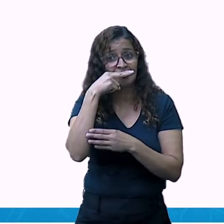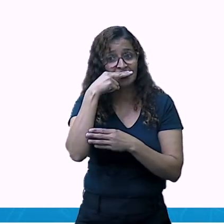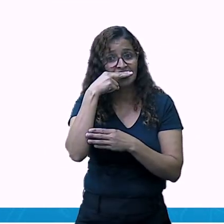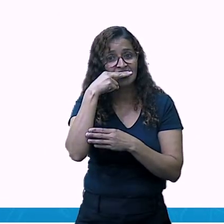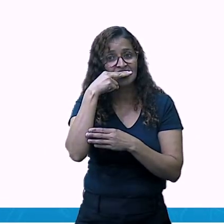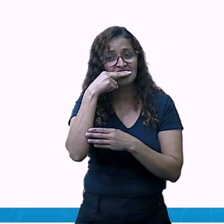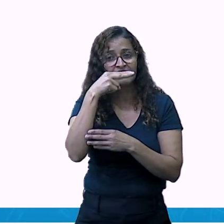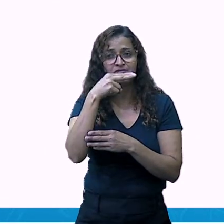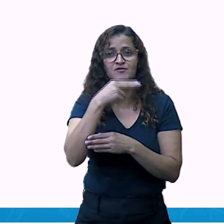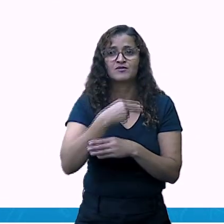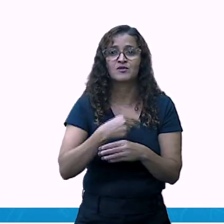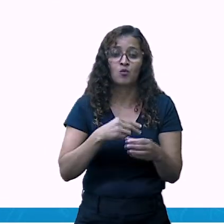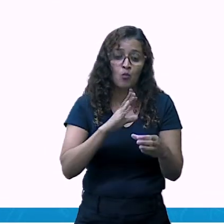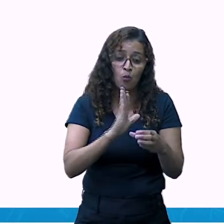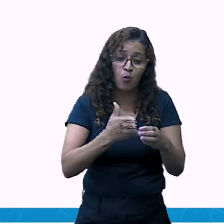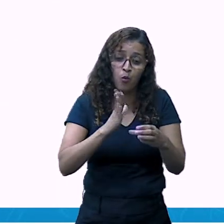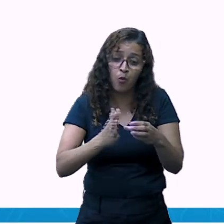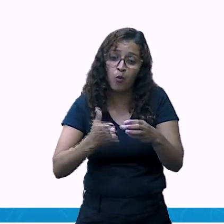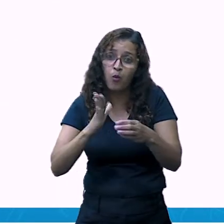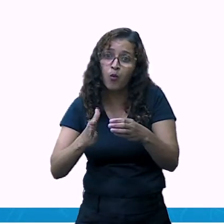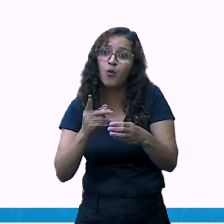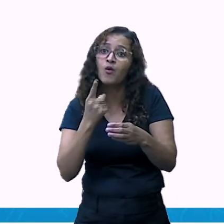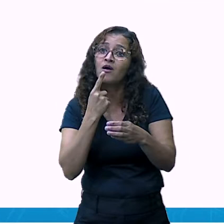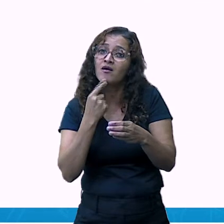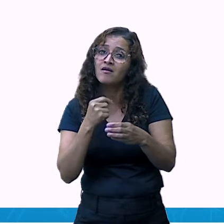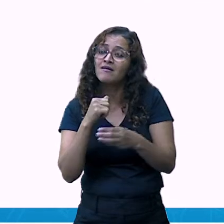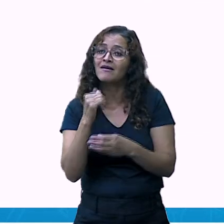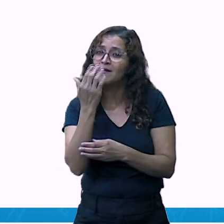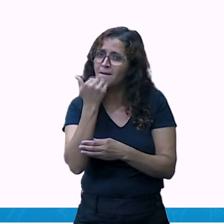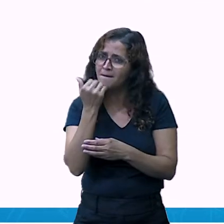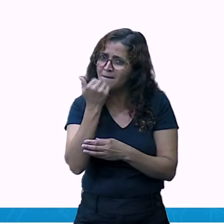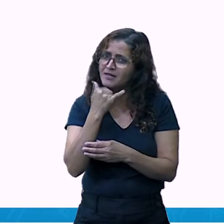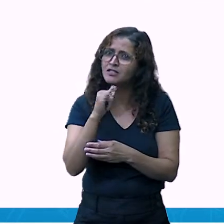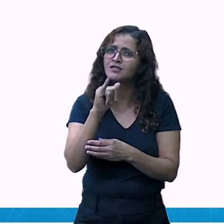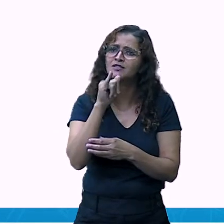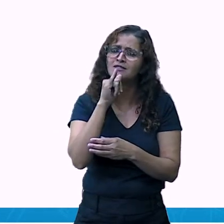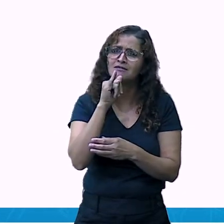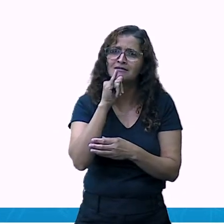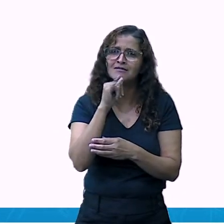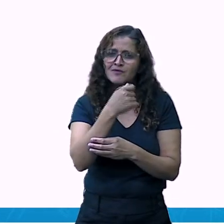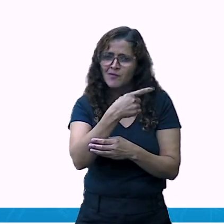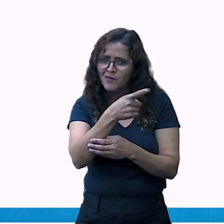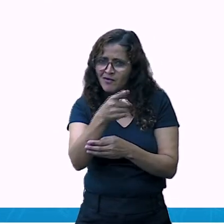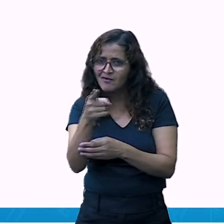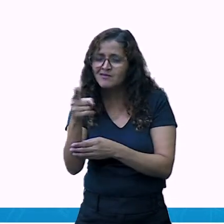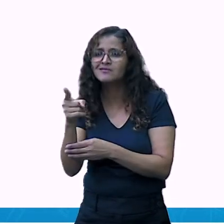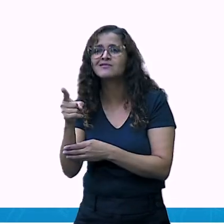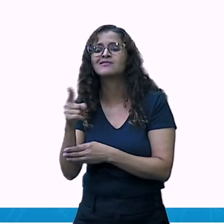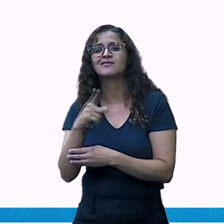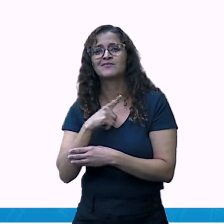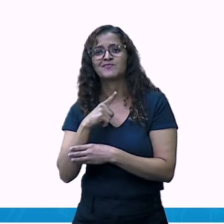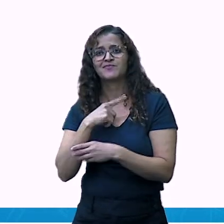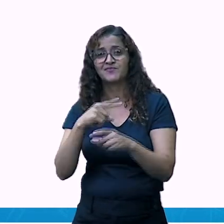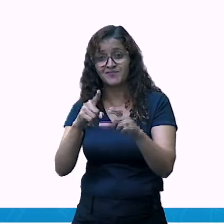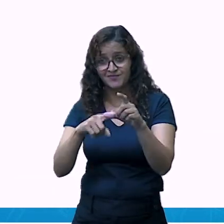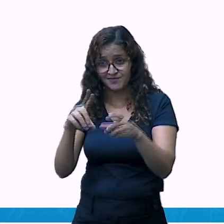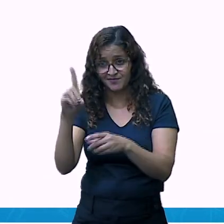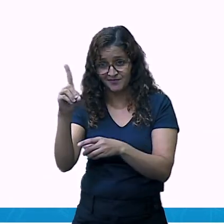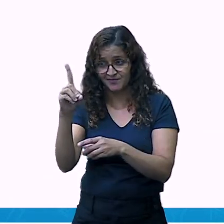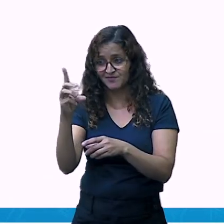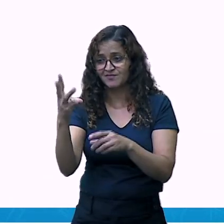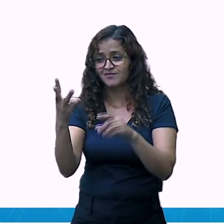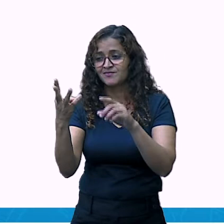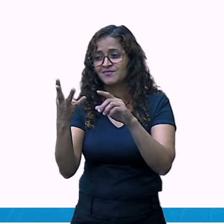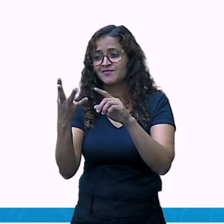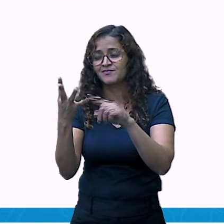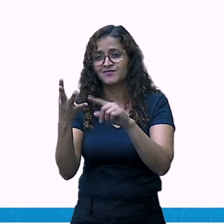cana-de-açúcar, beterraba e outros exemplos que nós demos no slide anterior. D. Na